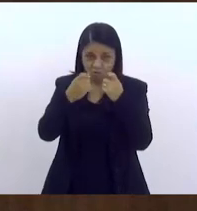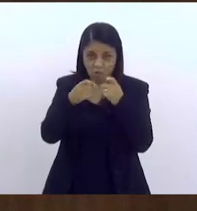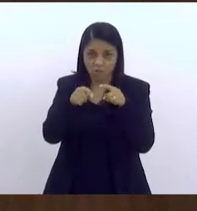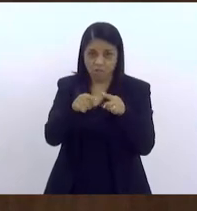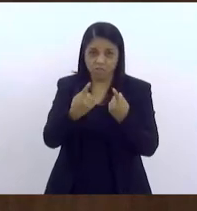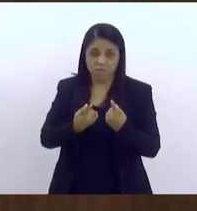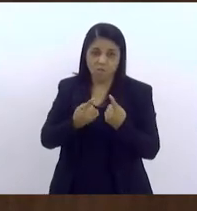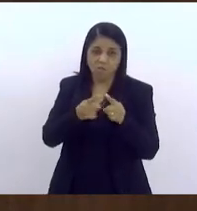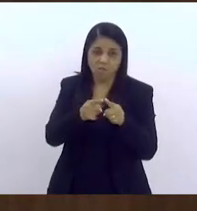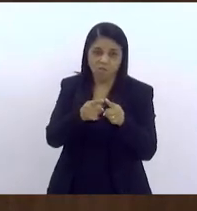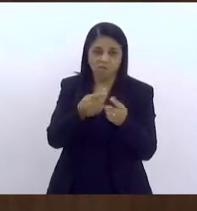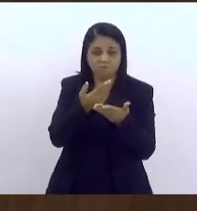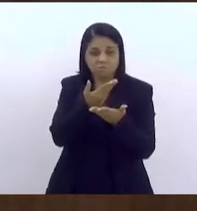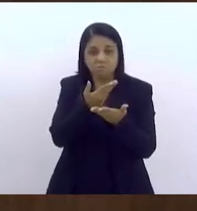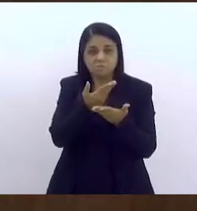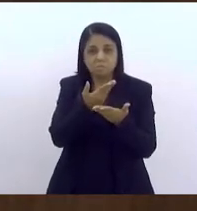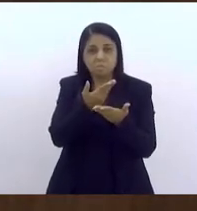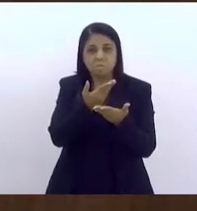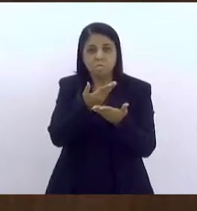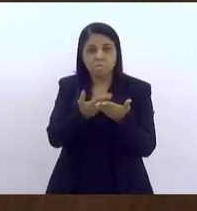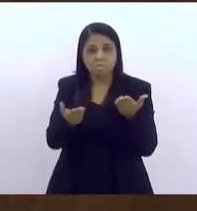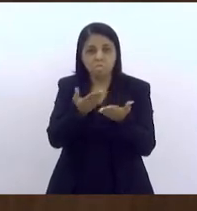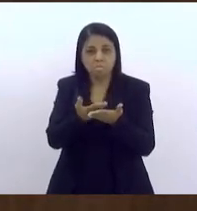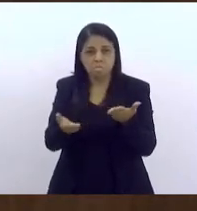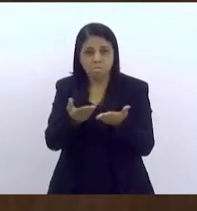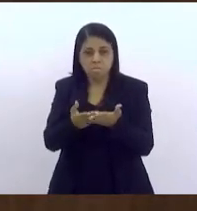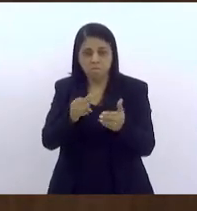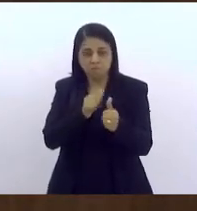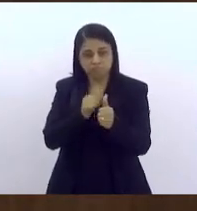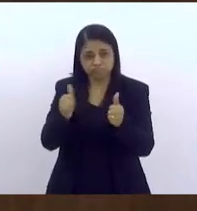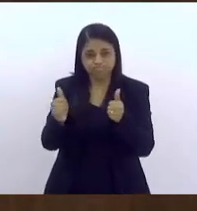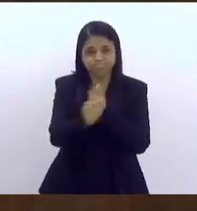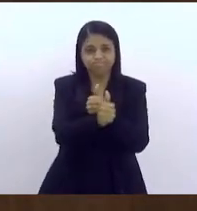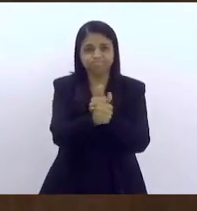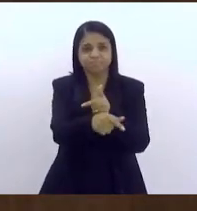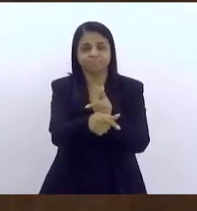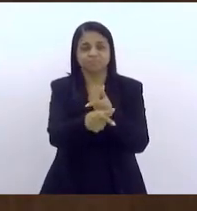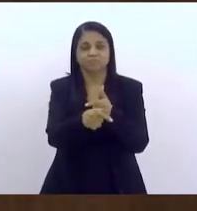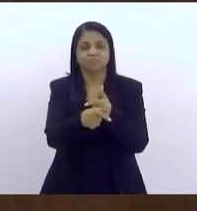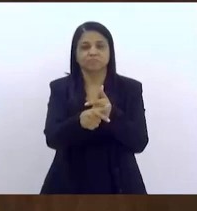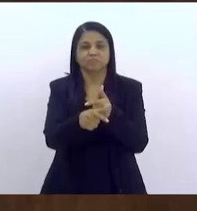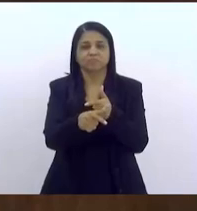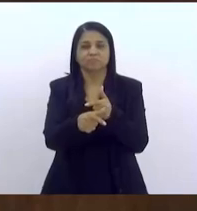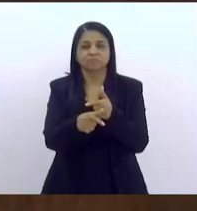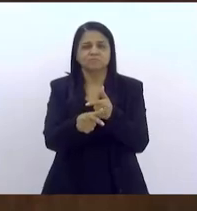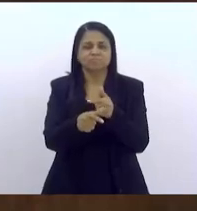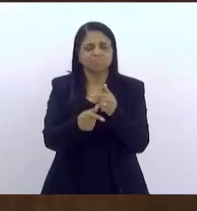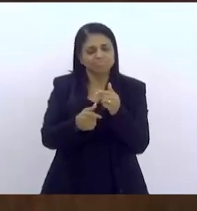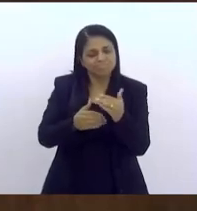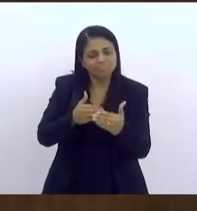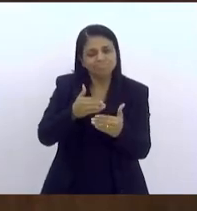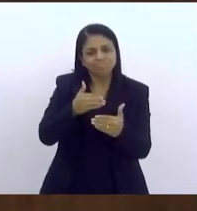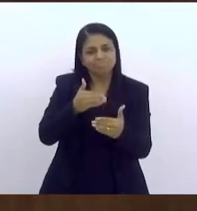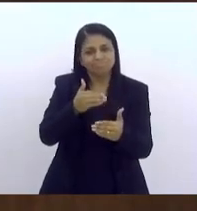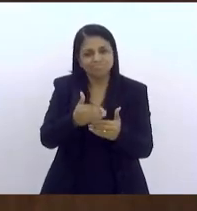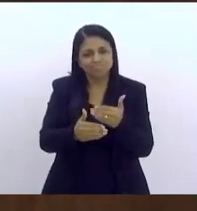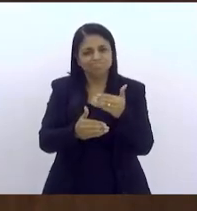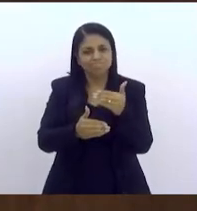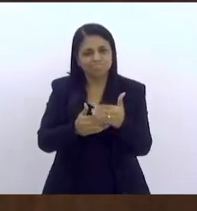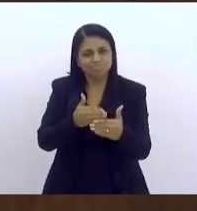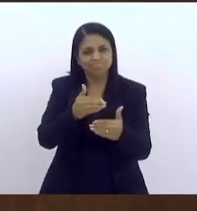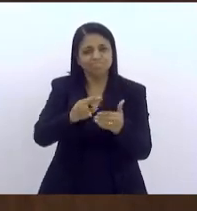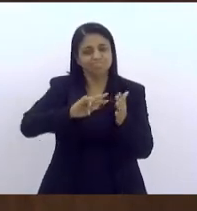pequeníssimas perdas de Privilégio que os pequenos passos mas muito significativos